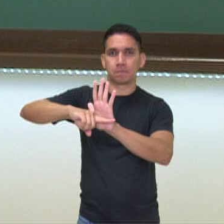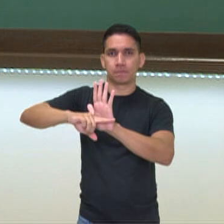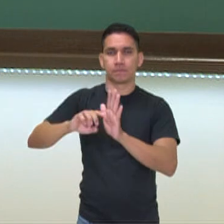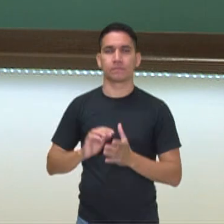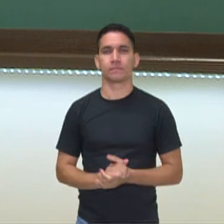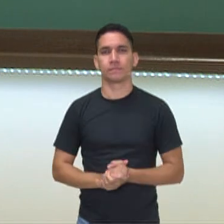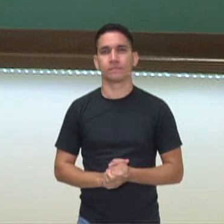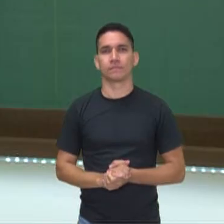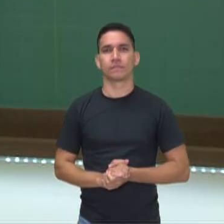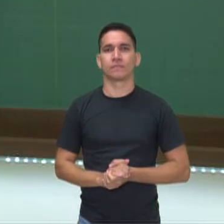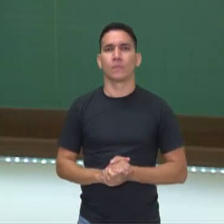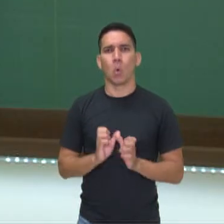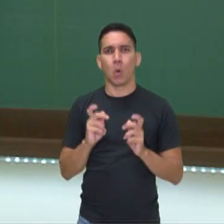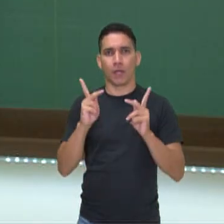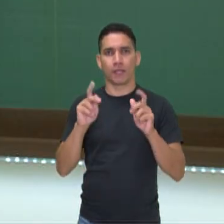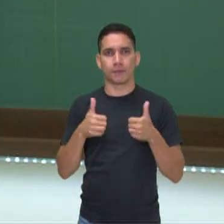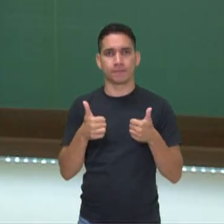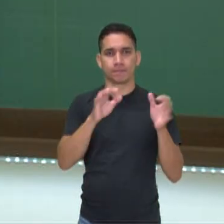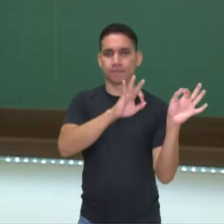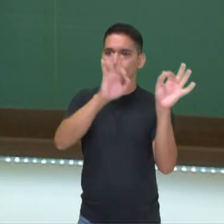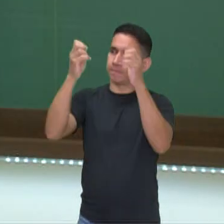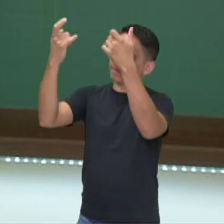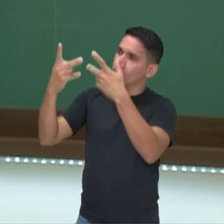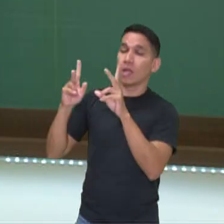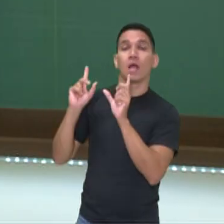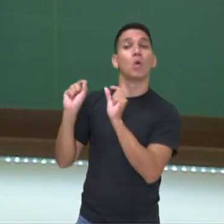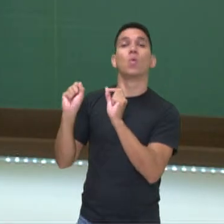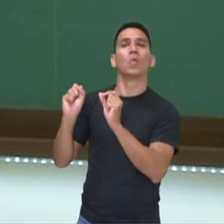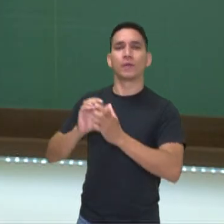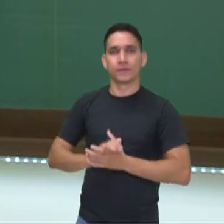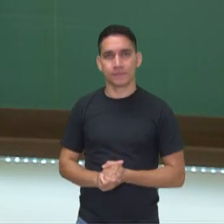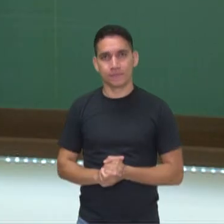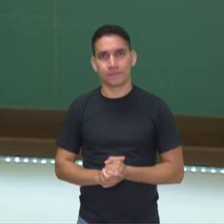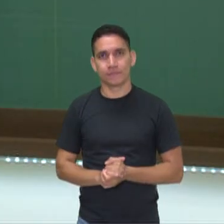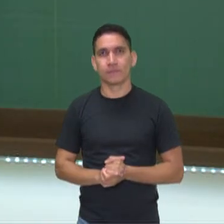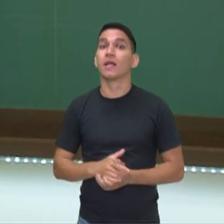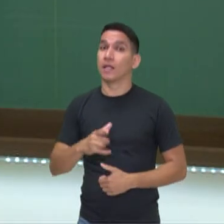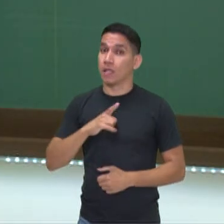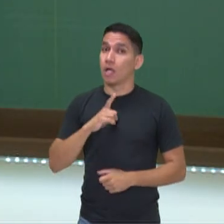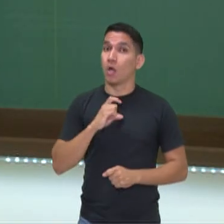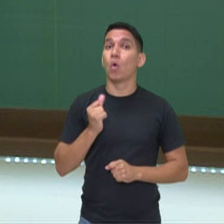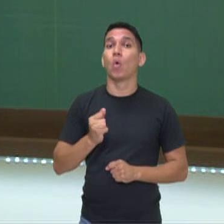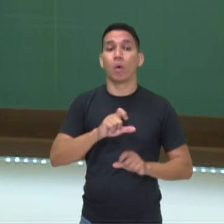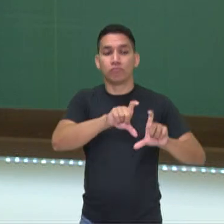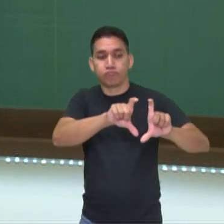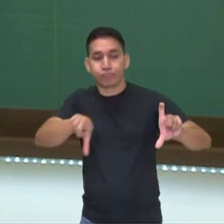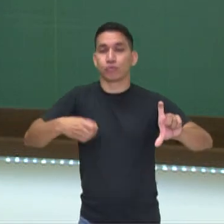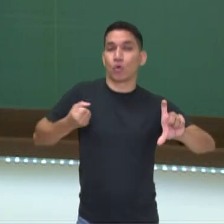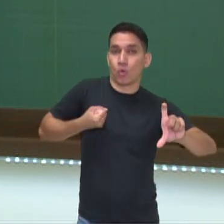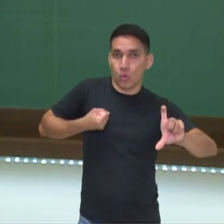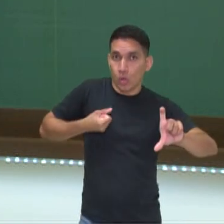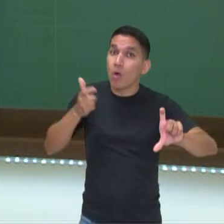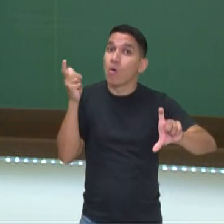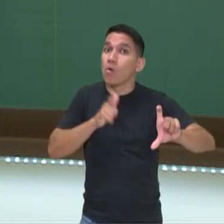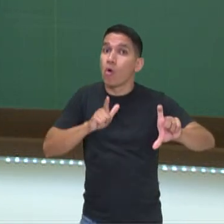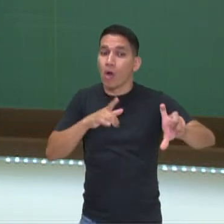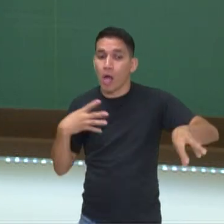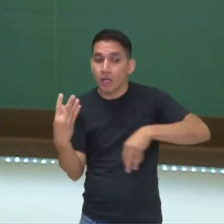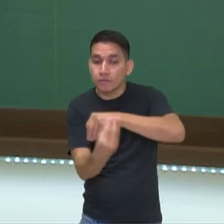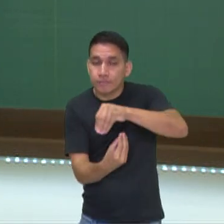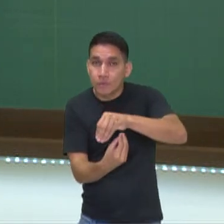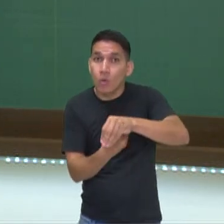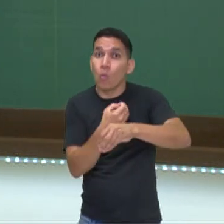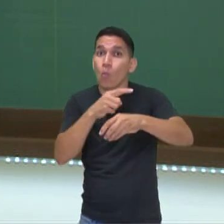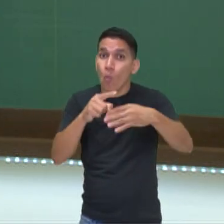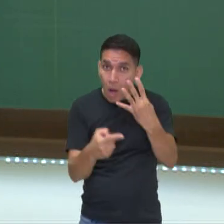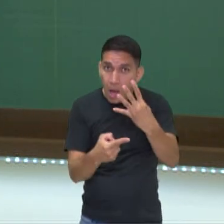bem? Muito bem. O que a gente viu então nesse vídeo? Que existem expressões numéricas que podem envolver as